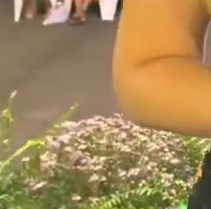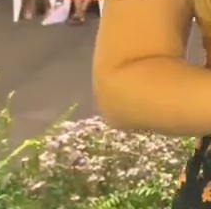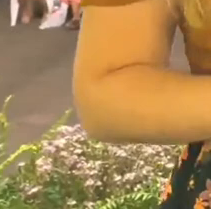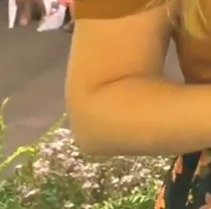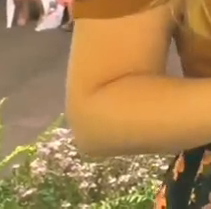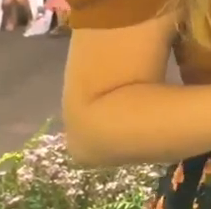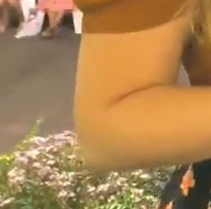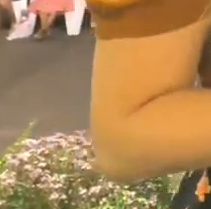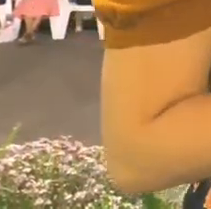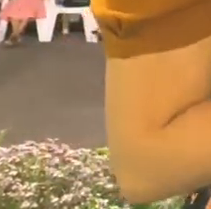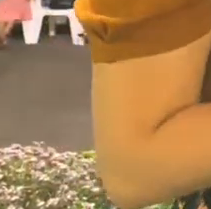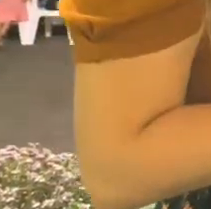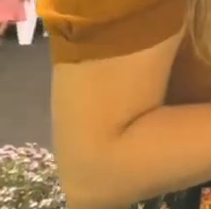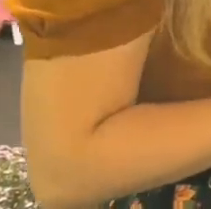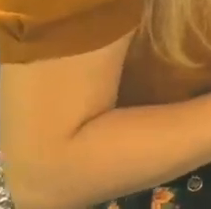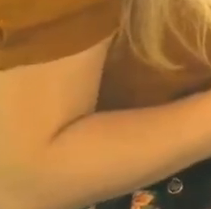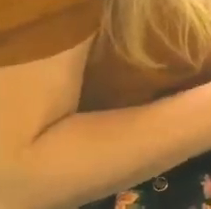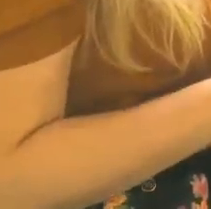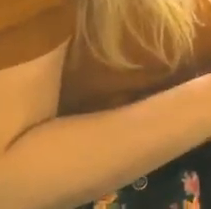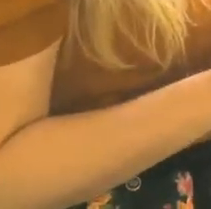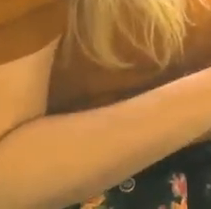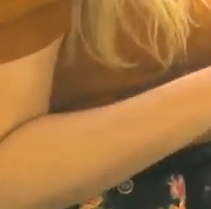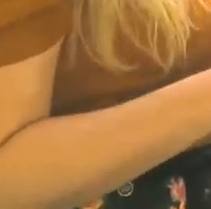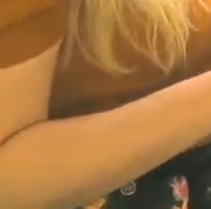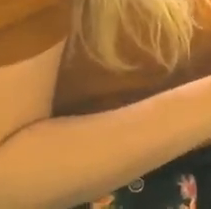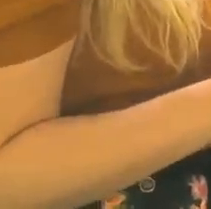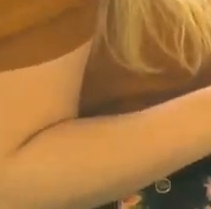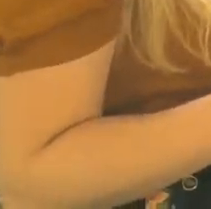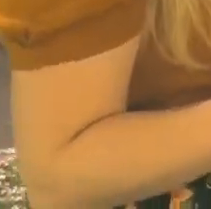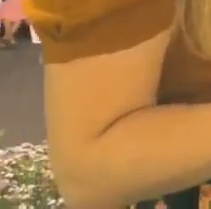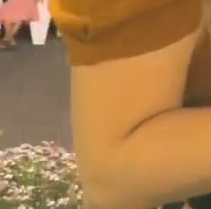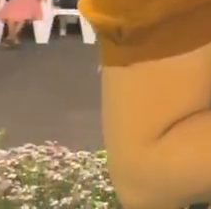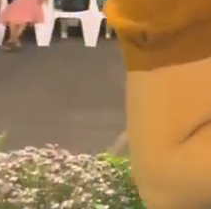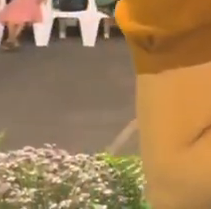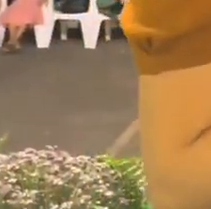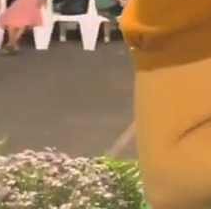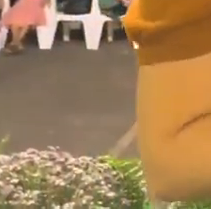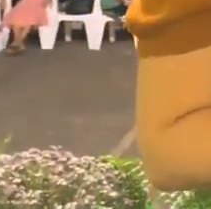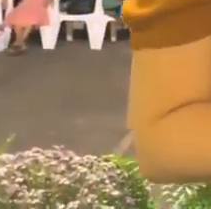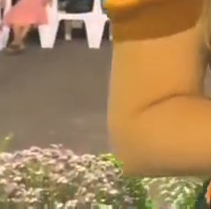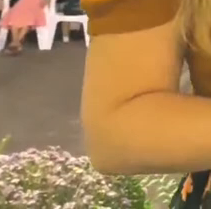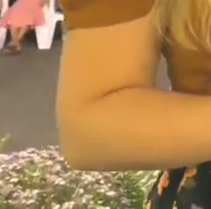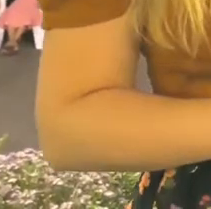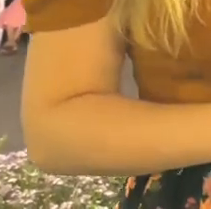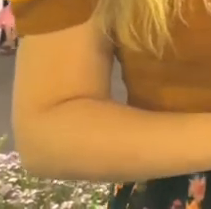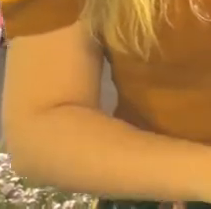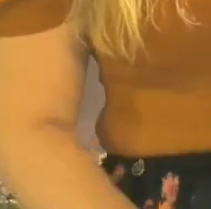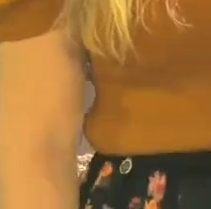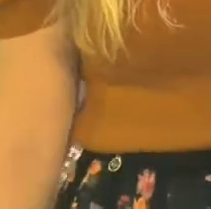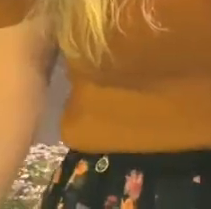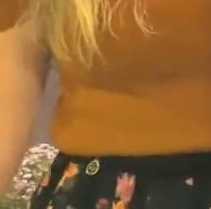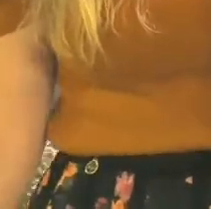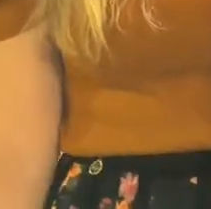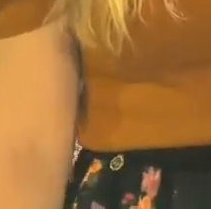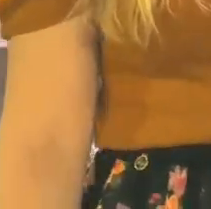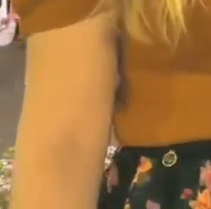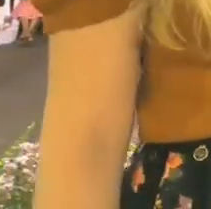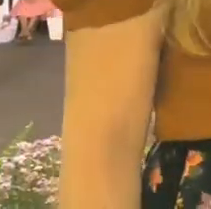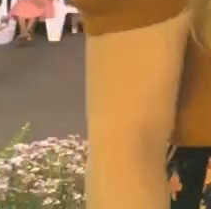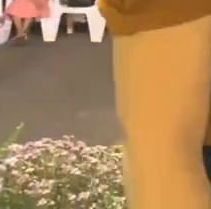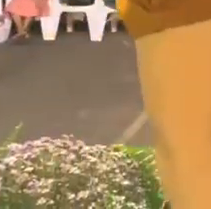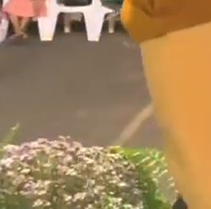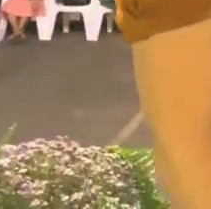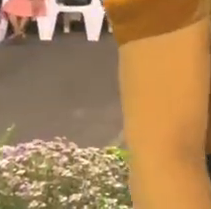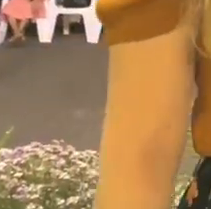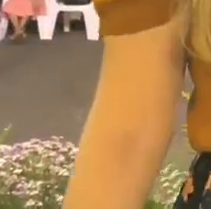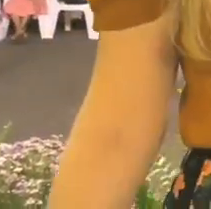a compartilhar porque eu tenho certeza quem está em Ariquemes não vai perder isso aqui não vai perder isso aqui mas se você não tá mas tá acompanhando a gente como tem gente aí desde o primeiro